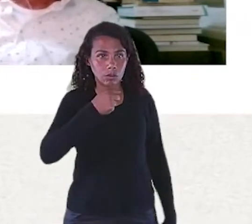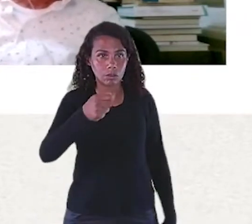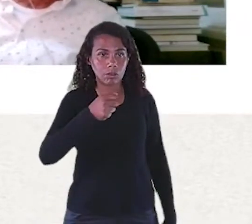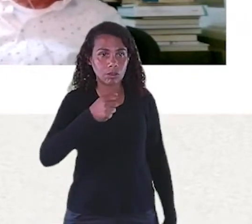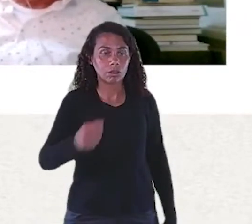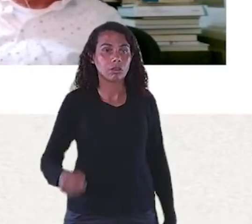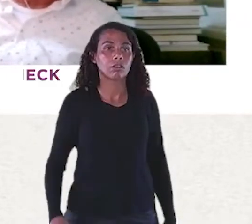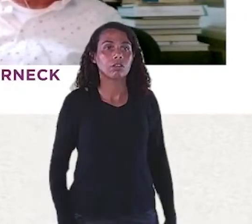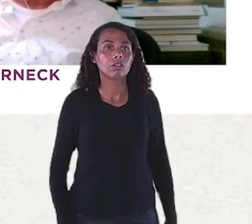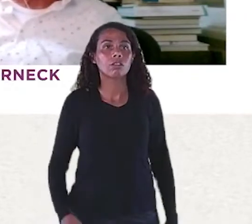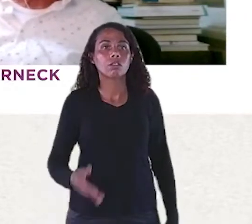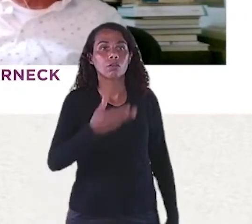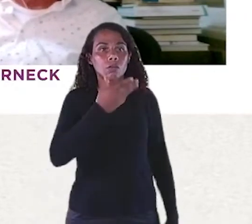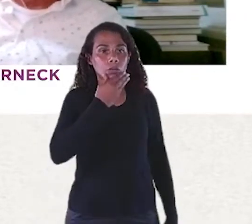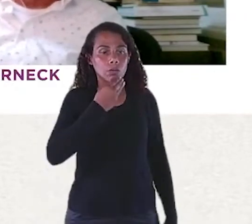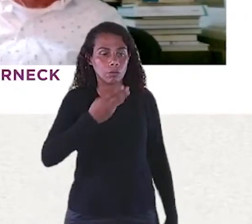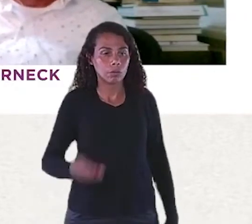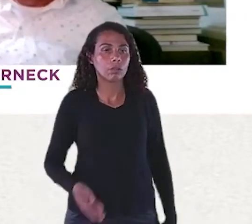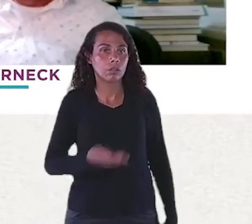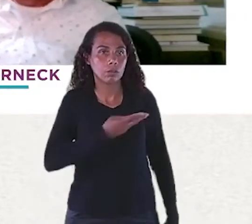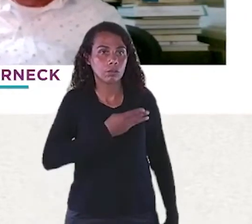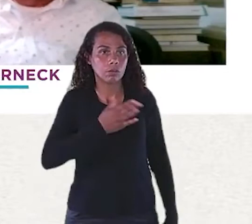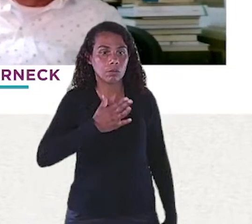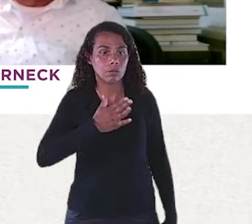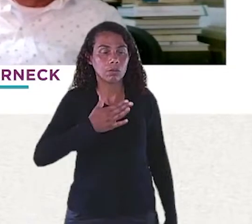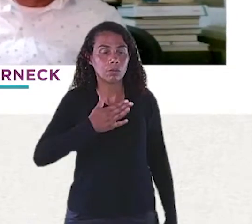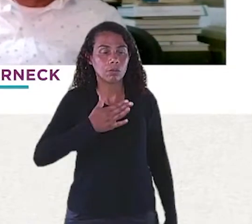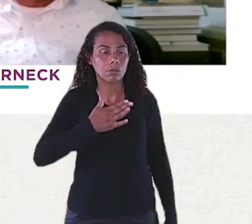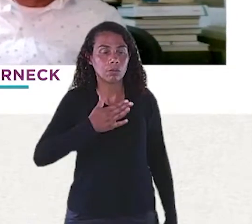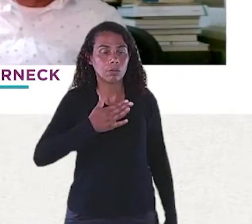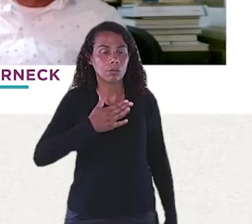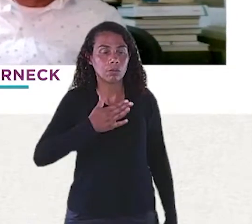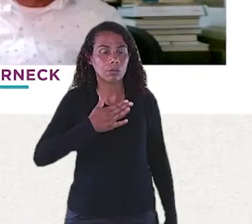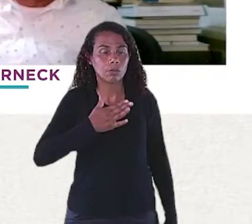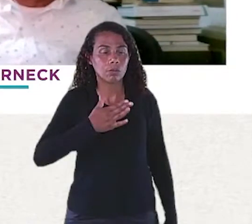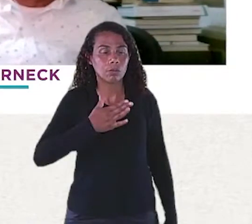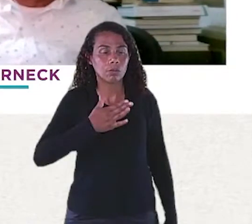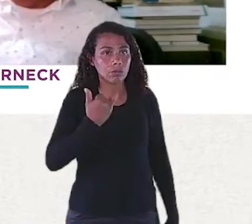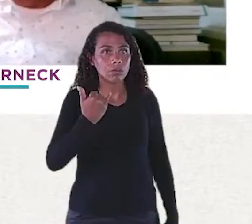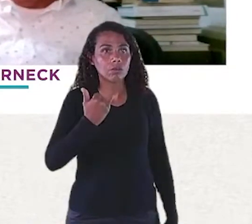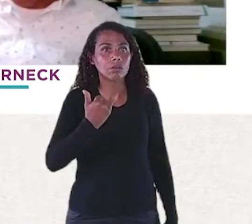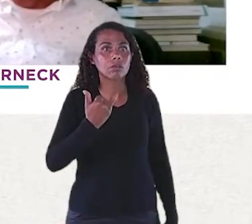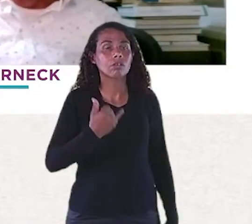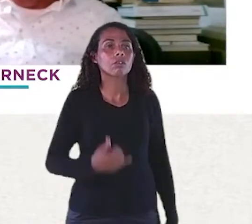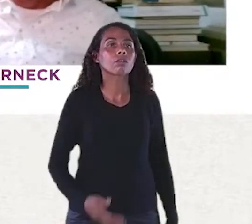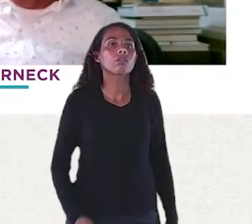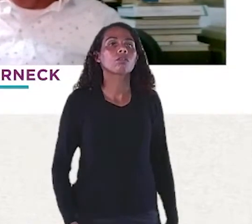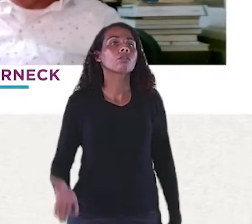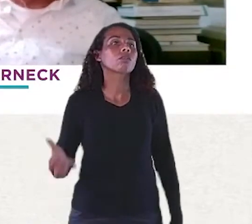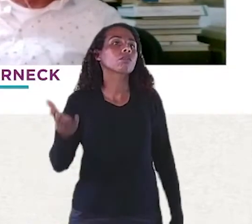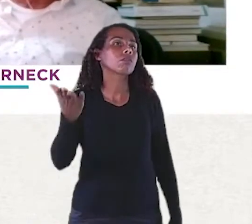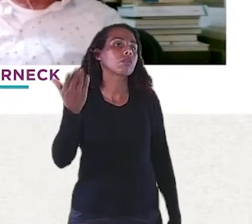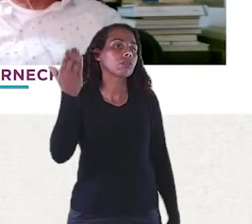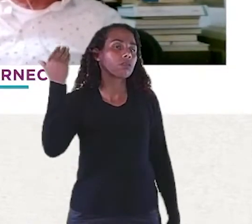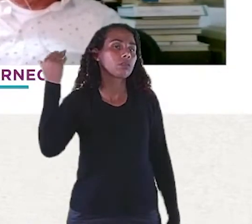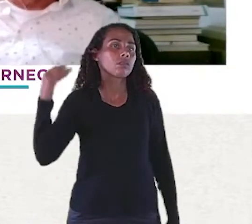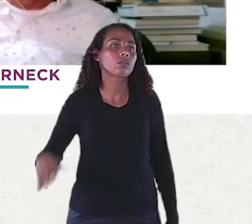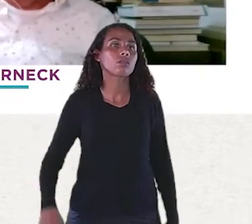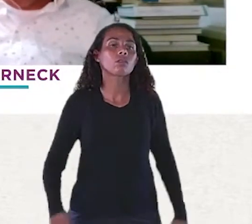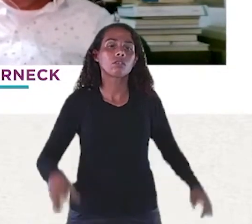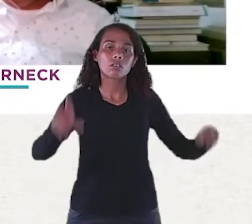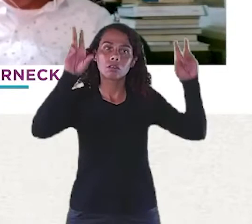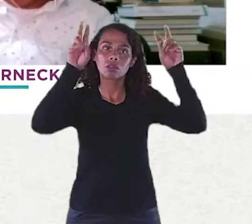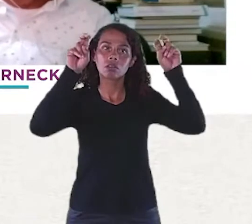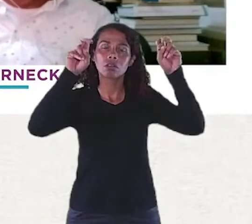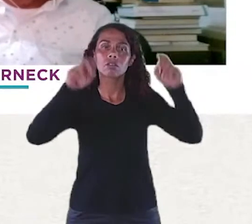revista ecológica e tal. E ele me lembrou, eu poderia acrescentar esse espalhador de passarinhos, o espalhador